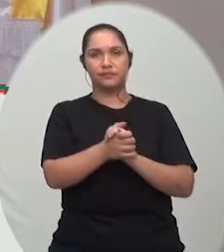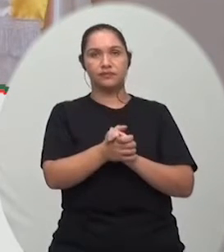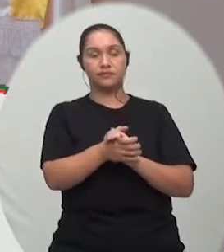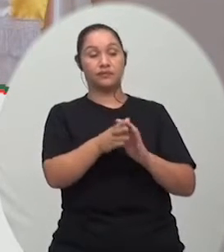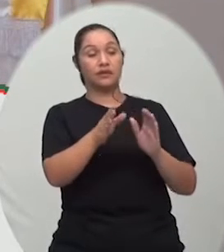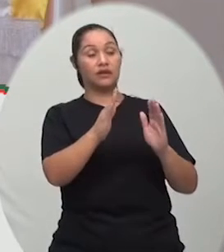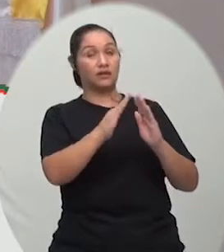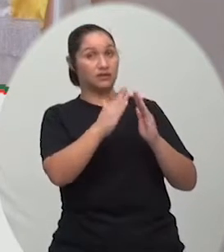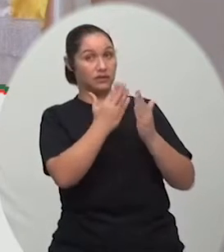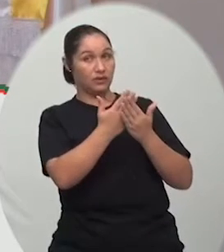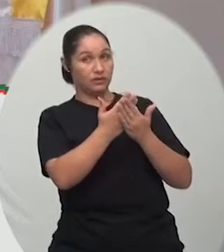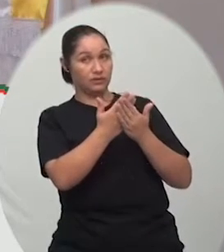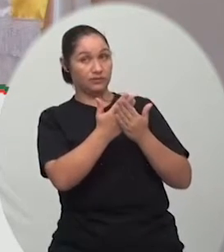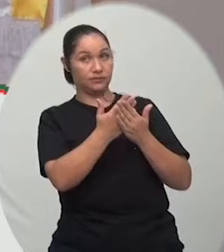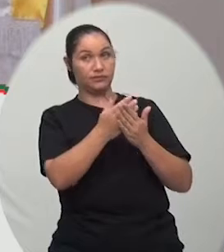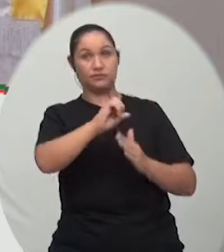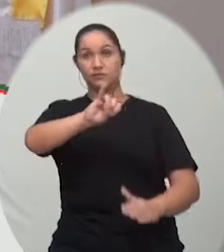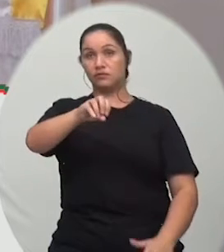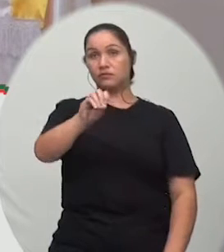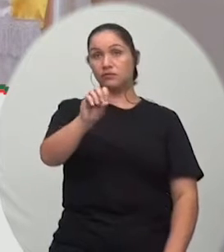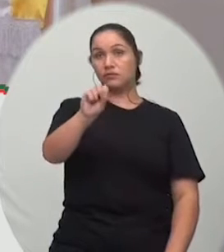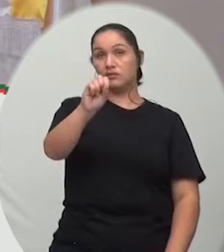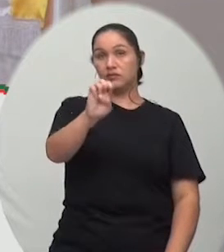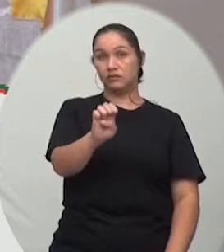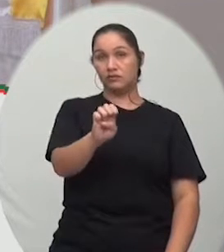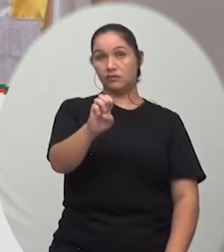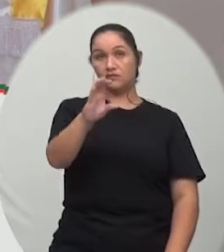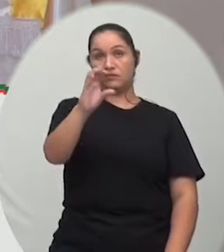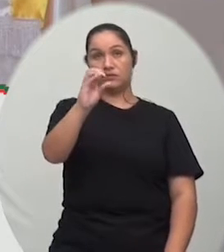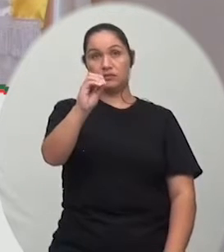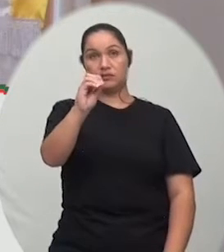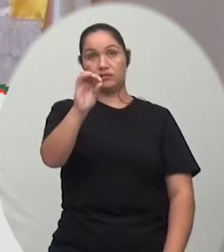Colégio José Contim Portela.